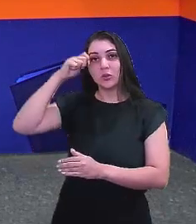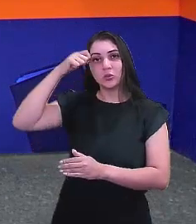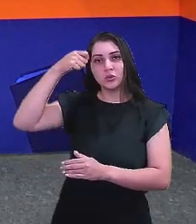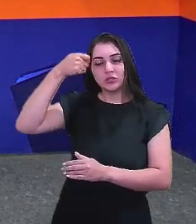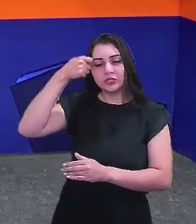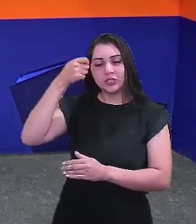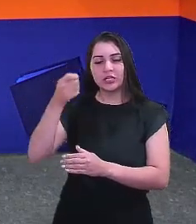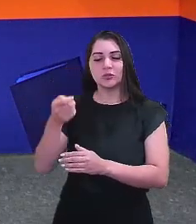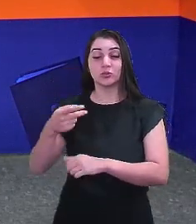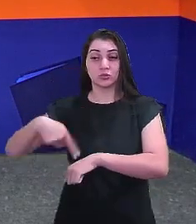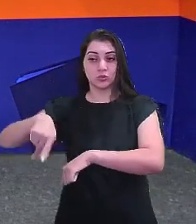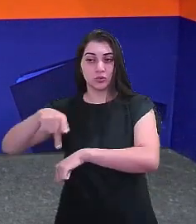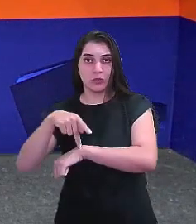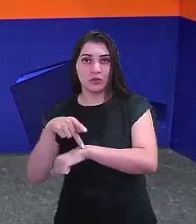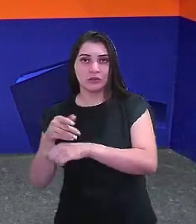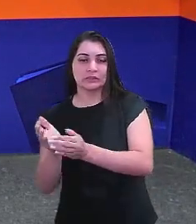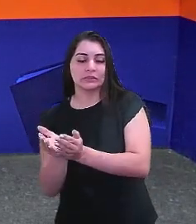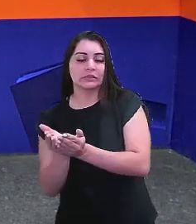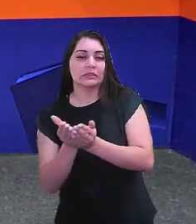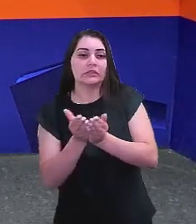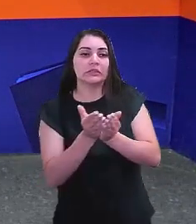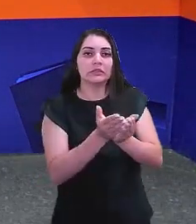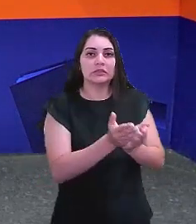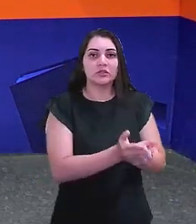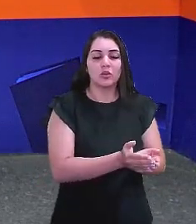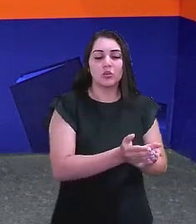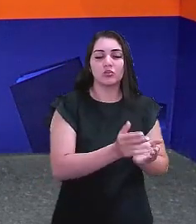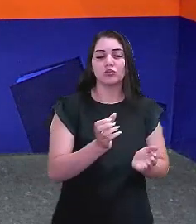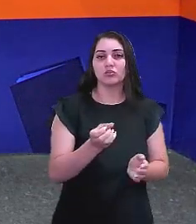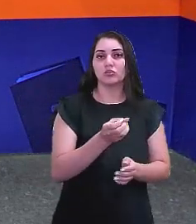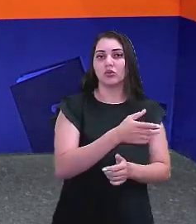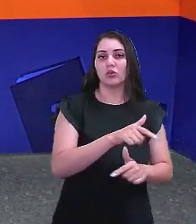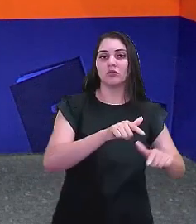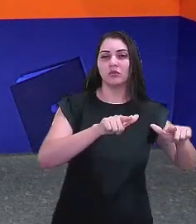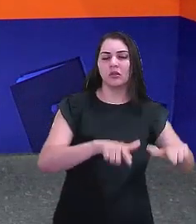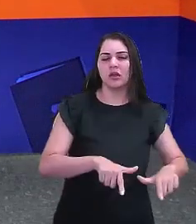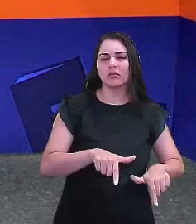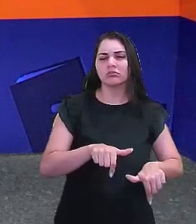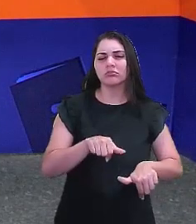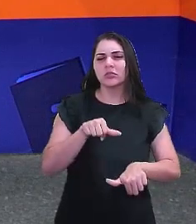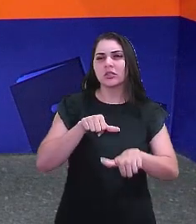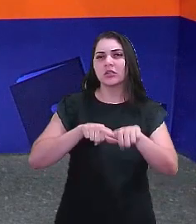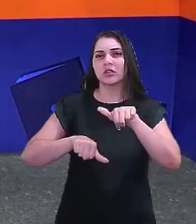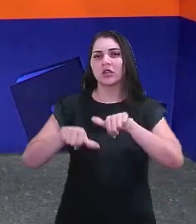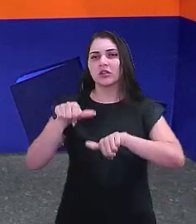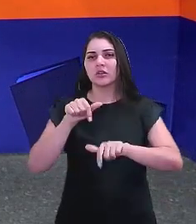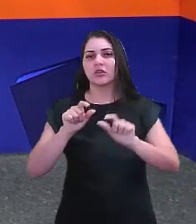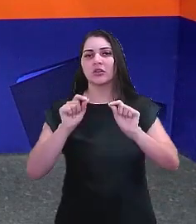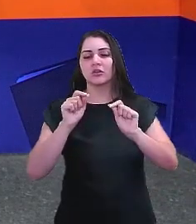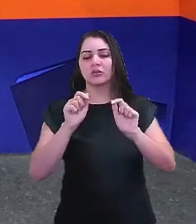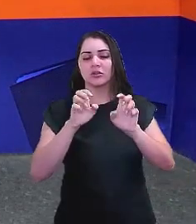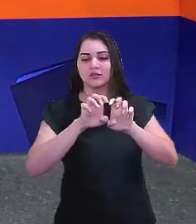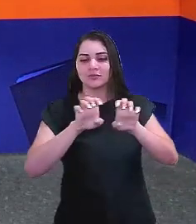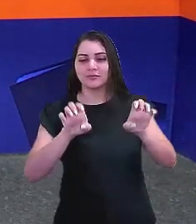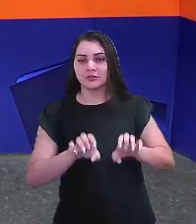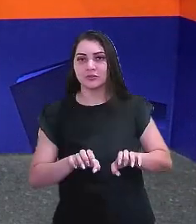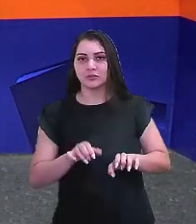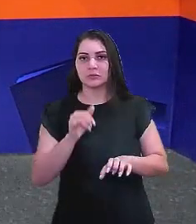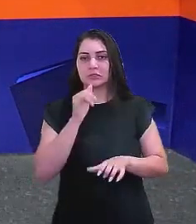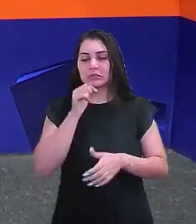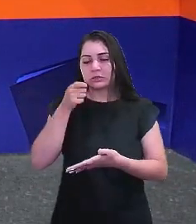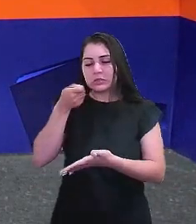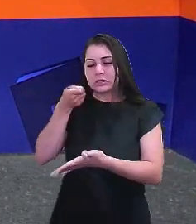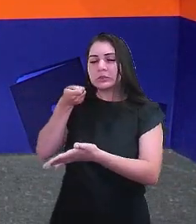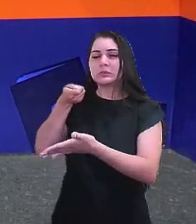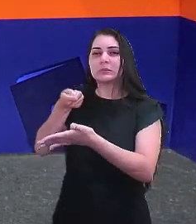país, para trazer para um novo local, mas é uma mudança da estrutura, de você ter que obrigar eles a conhecer